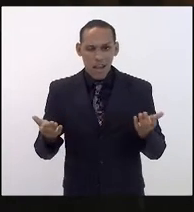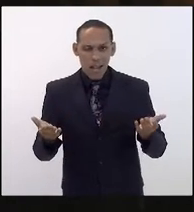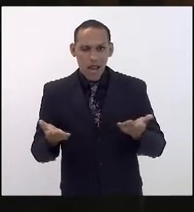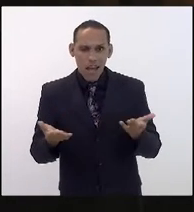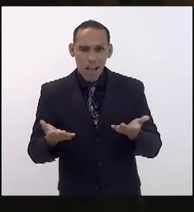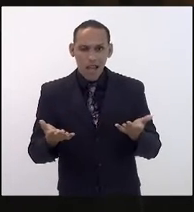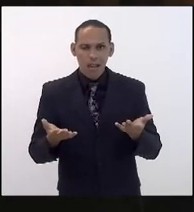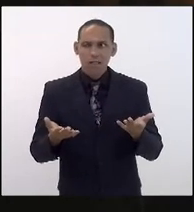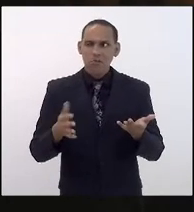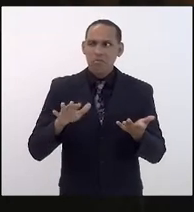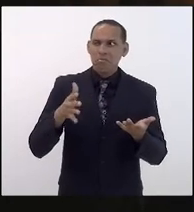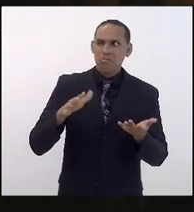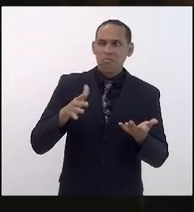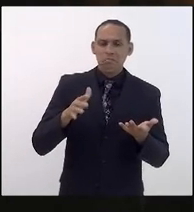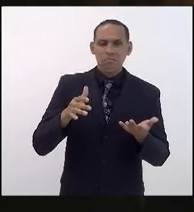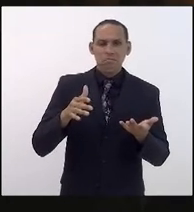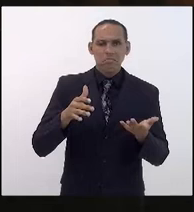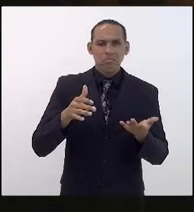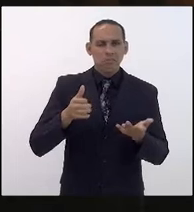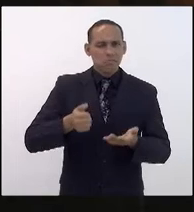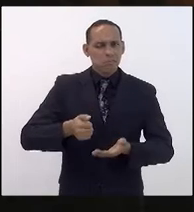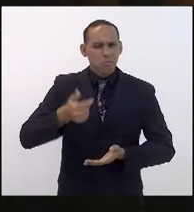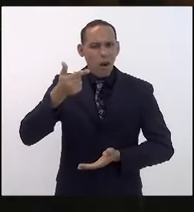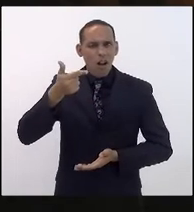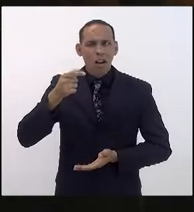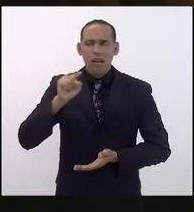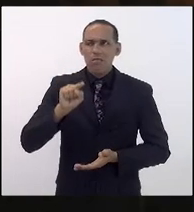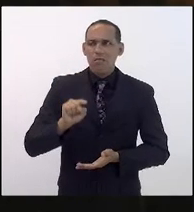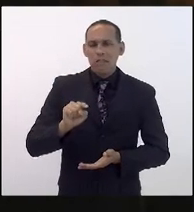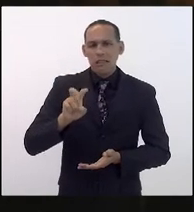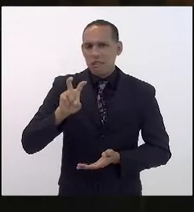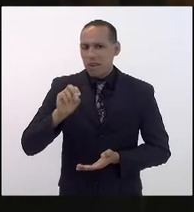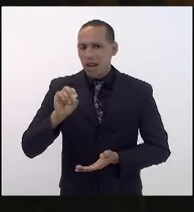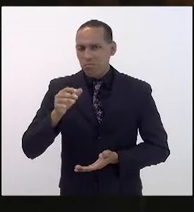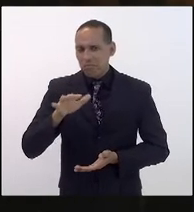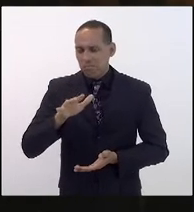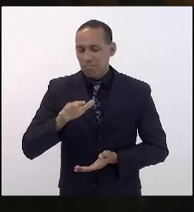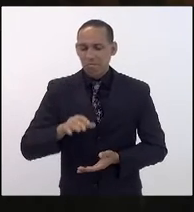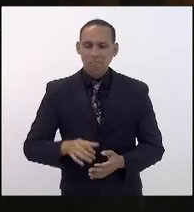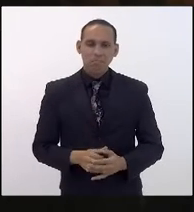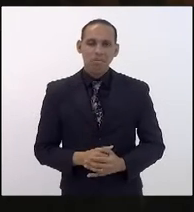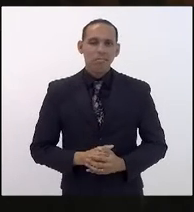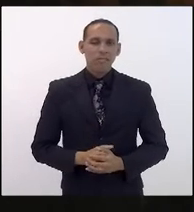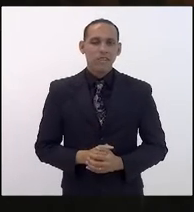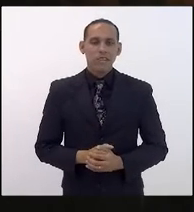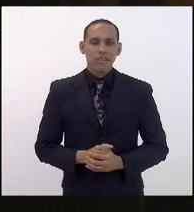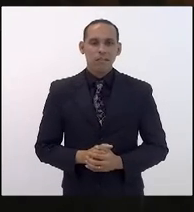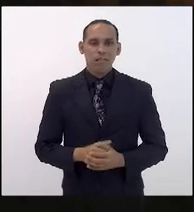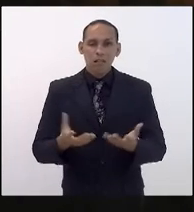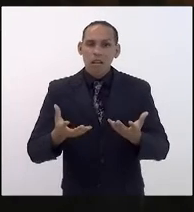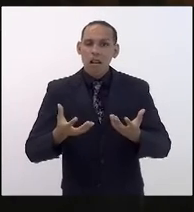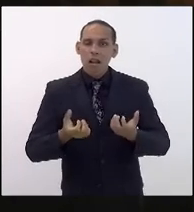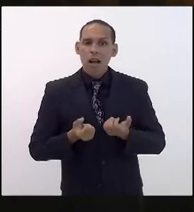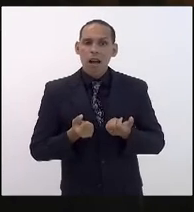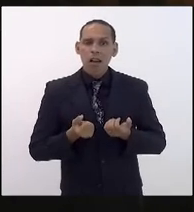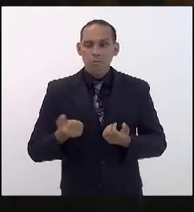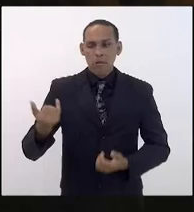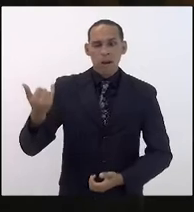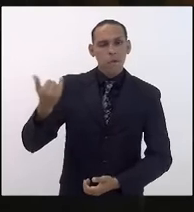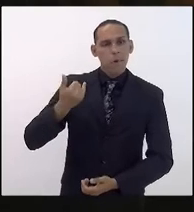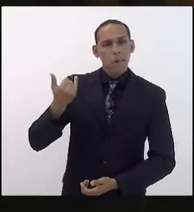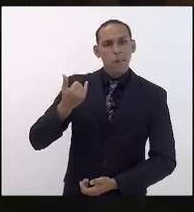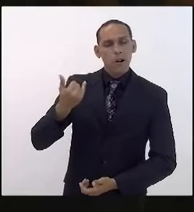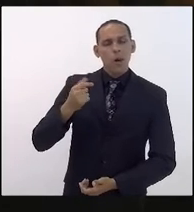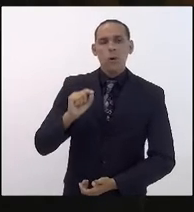era mais ou menos 12:50 uma notícia